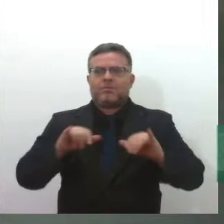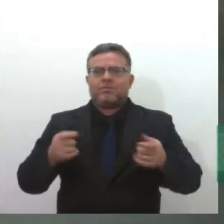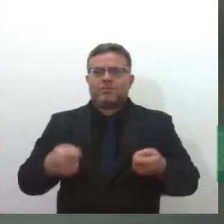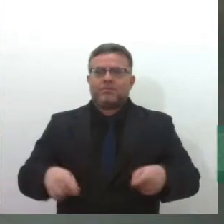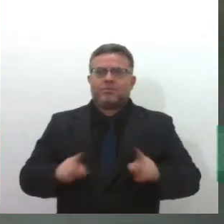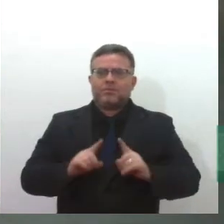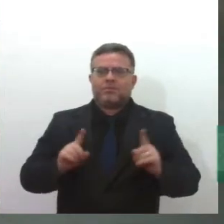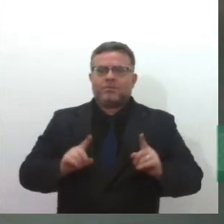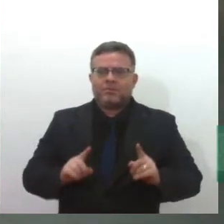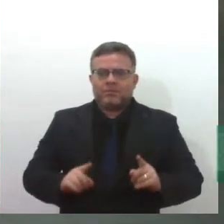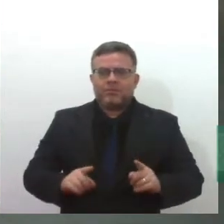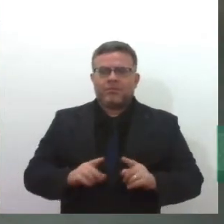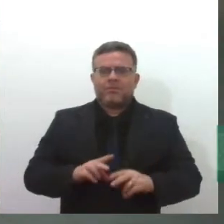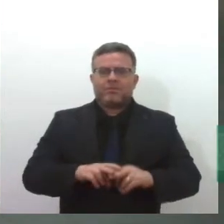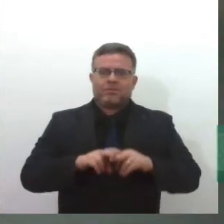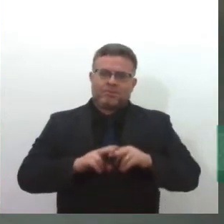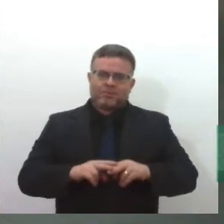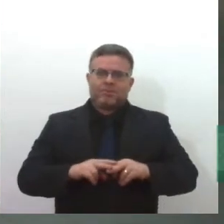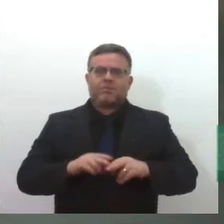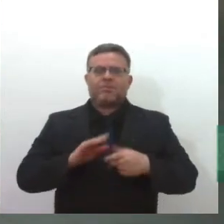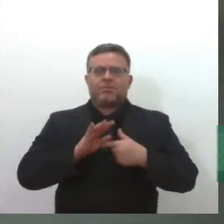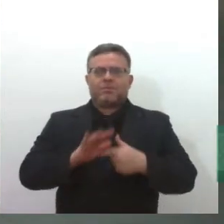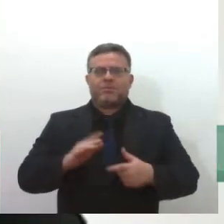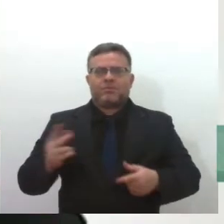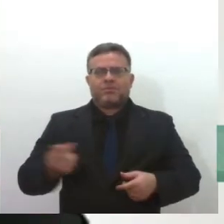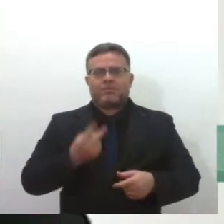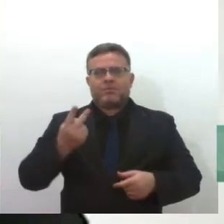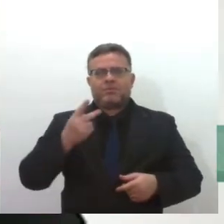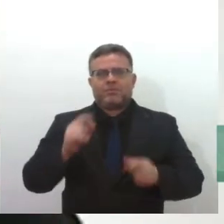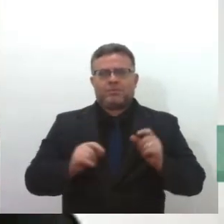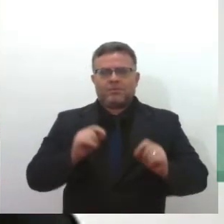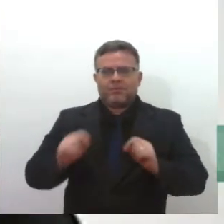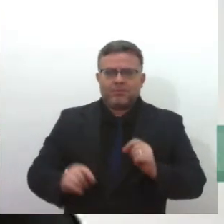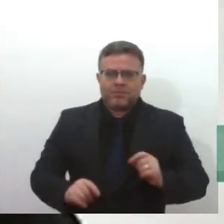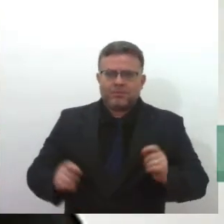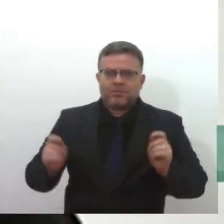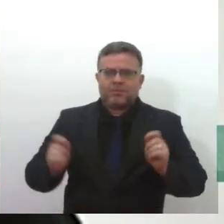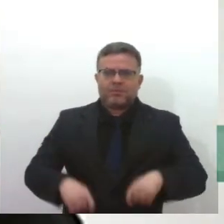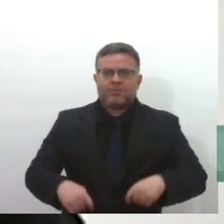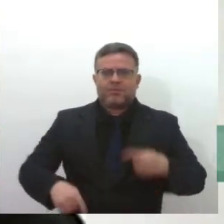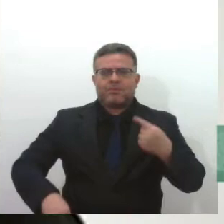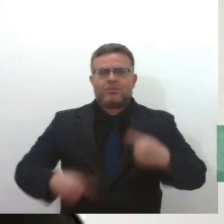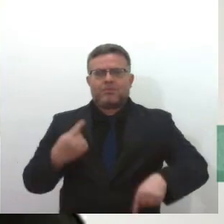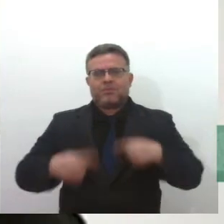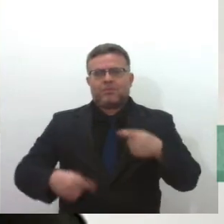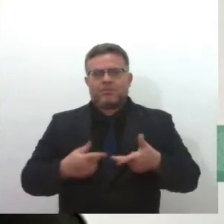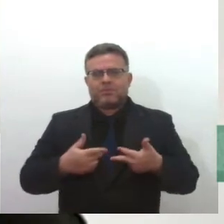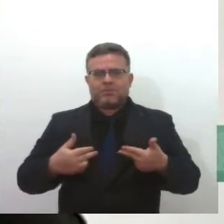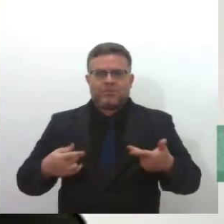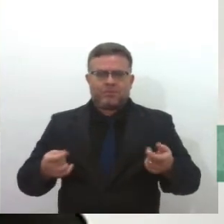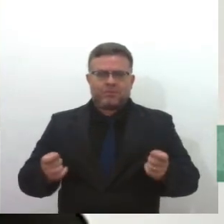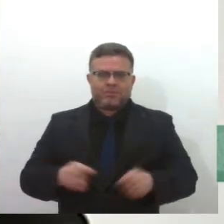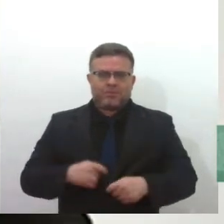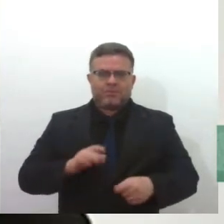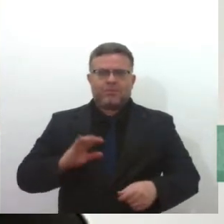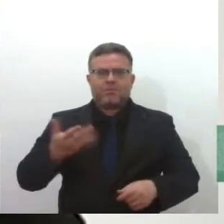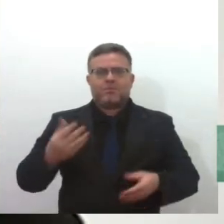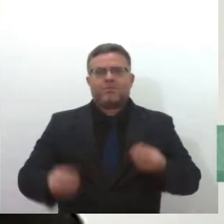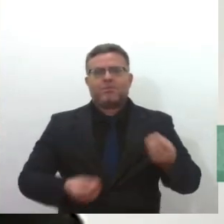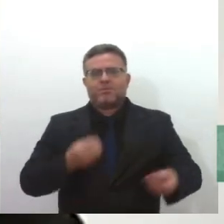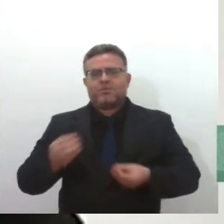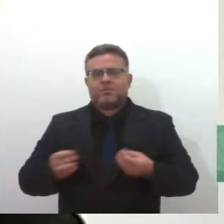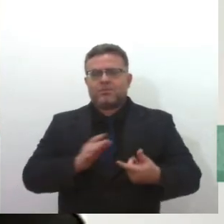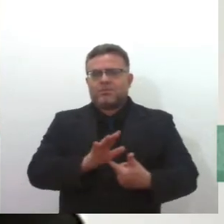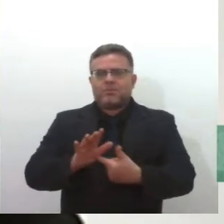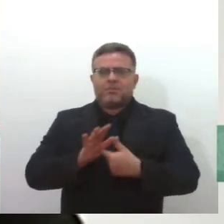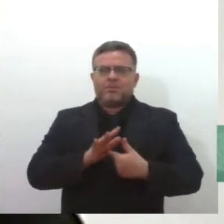dada relevância quanto essa. Essa, na verdade, é uma pauta que merece ser discutida, merece ser debatida, merece ser dado espaço,